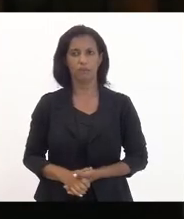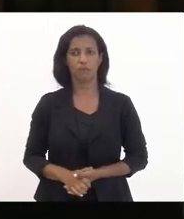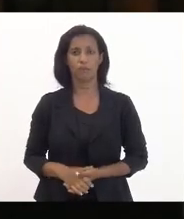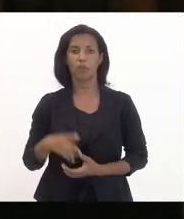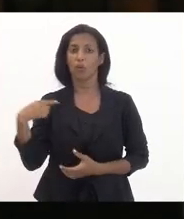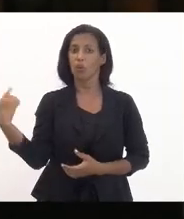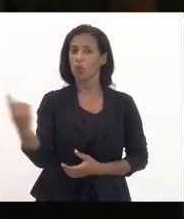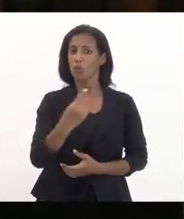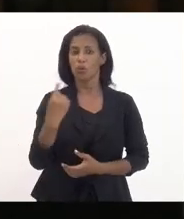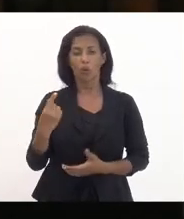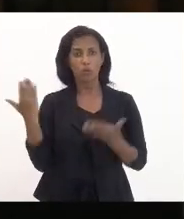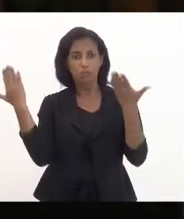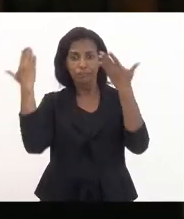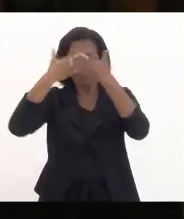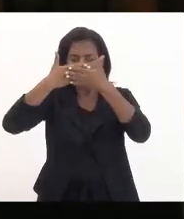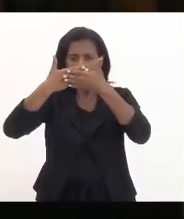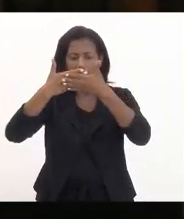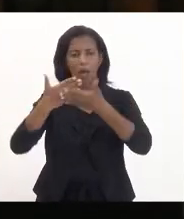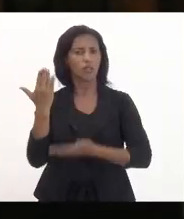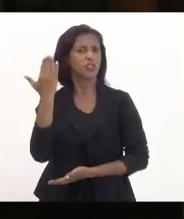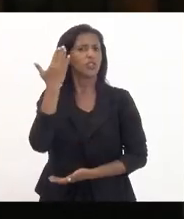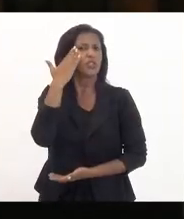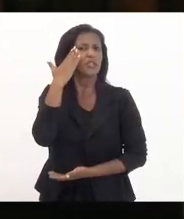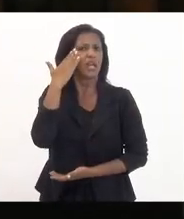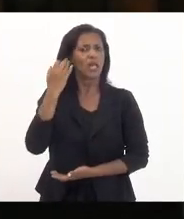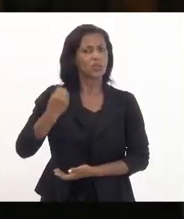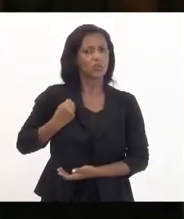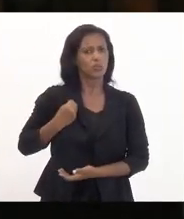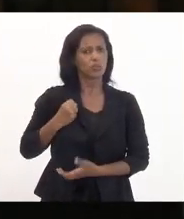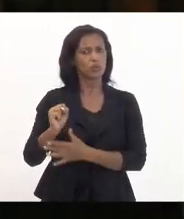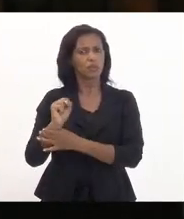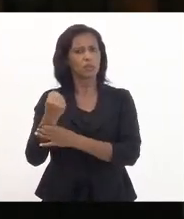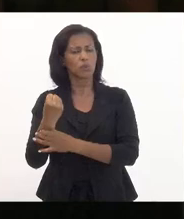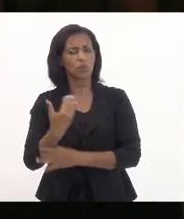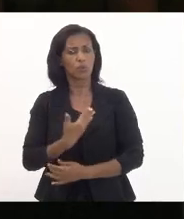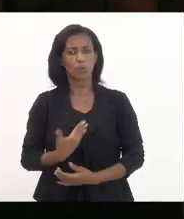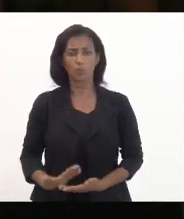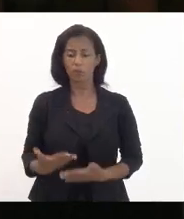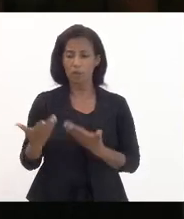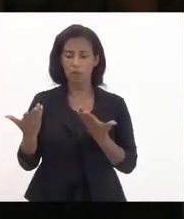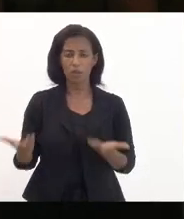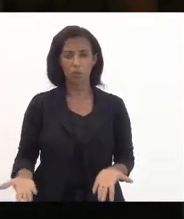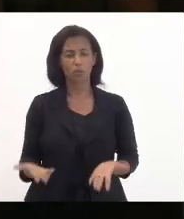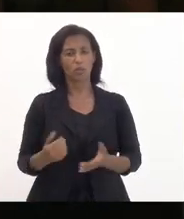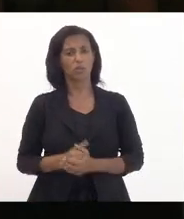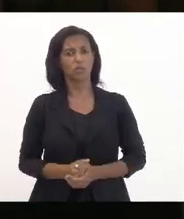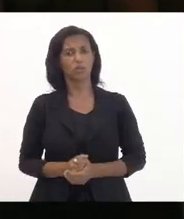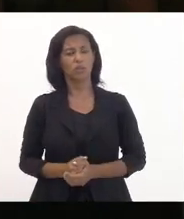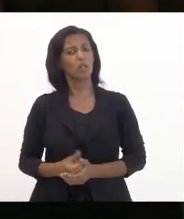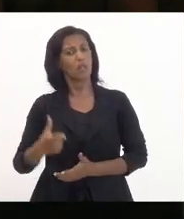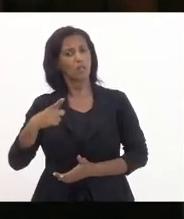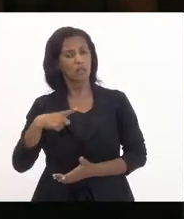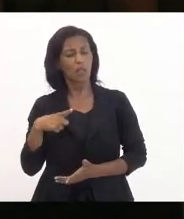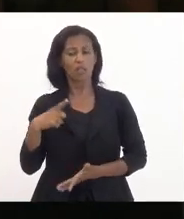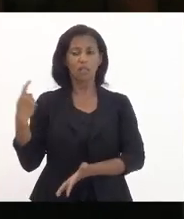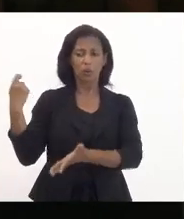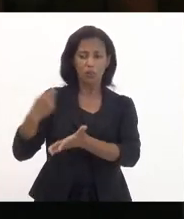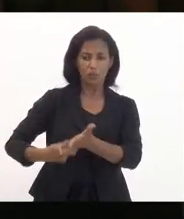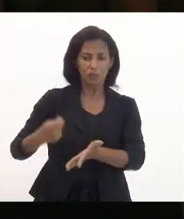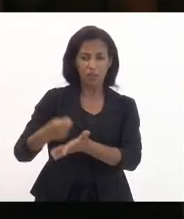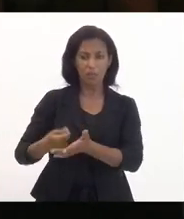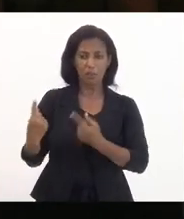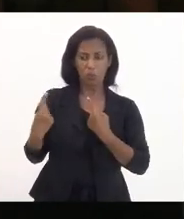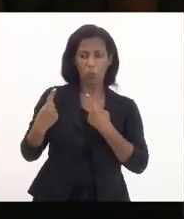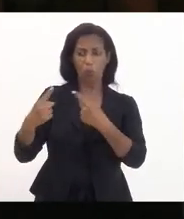não somos cegos, a gente entende os números da segurança pública. Lógico que tem que haver um enfrentamento à